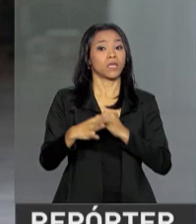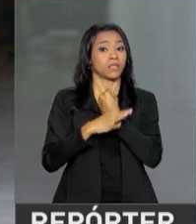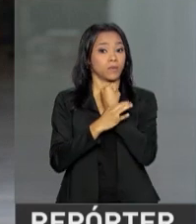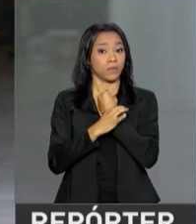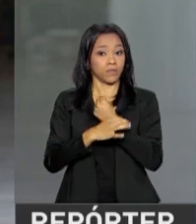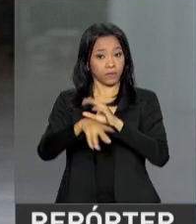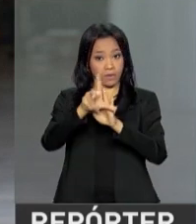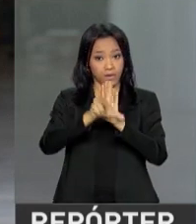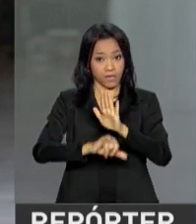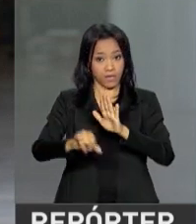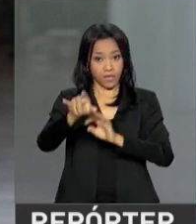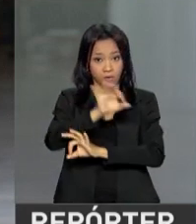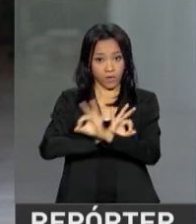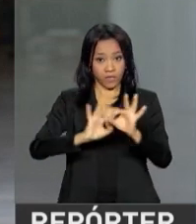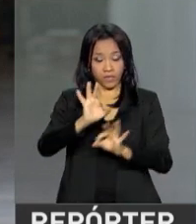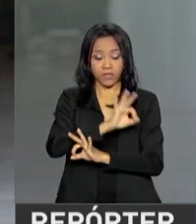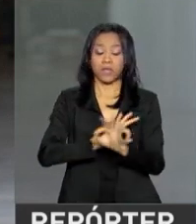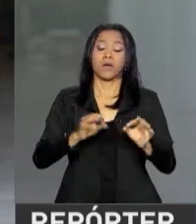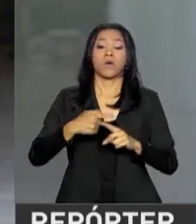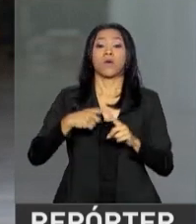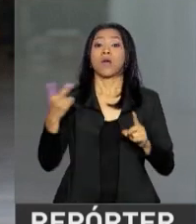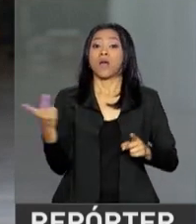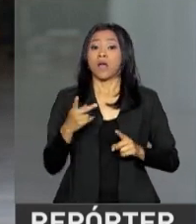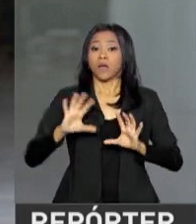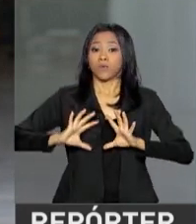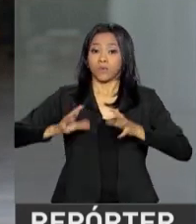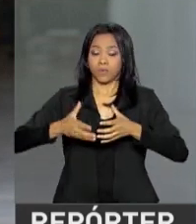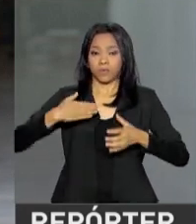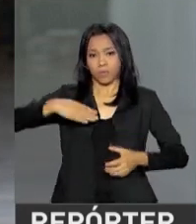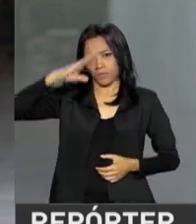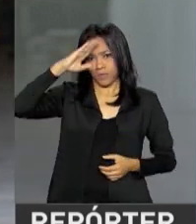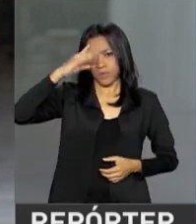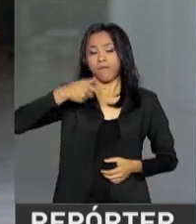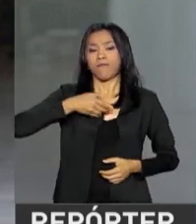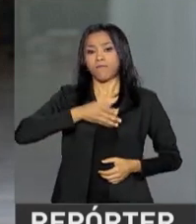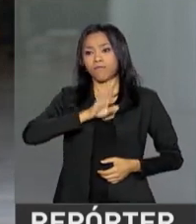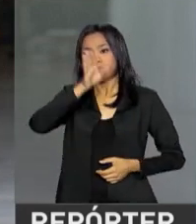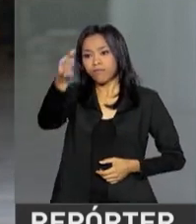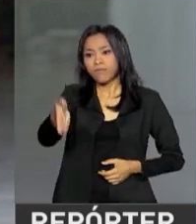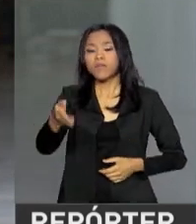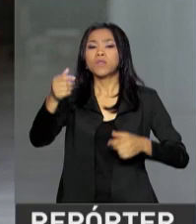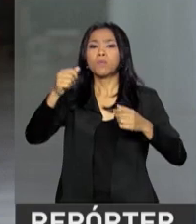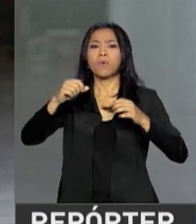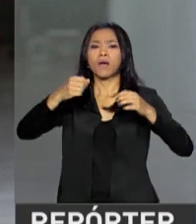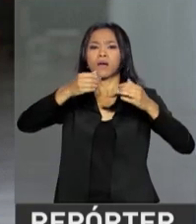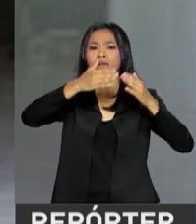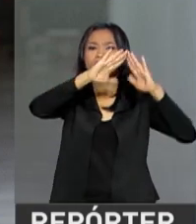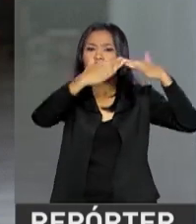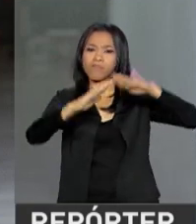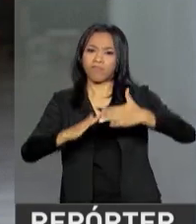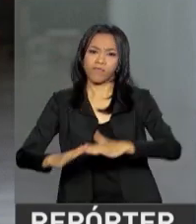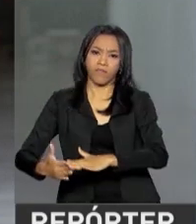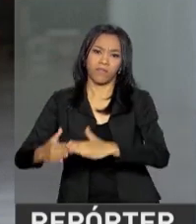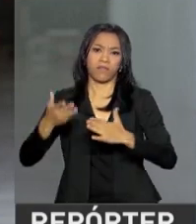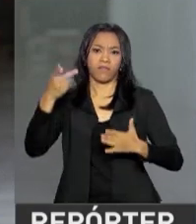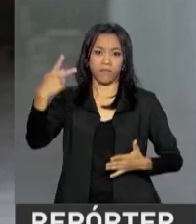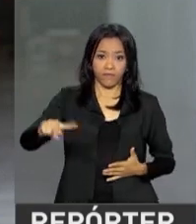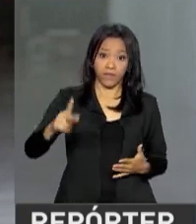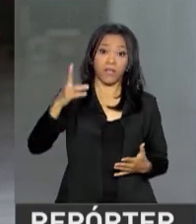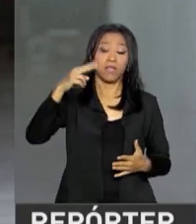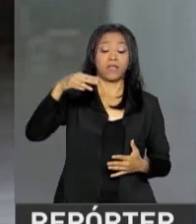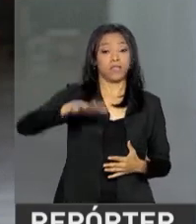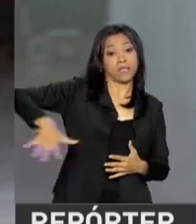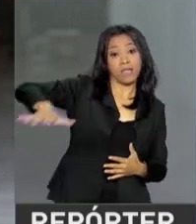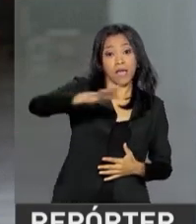polícias civil e militar e as forças armadas fazem uma operação na favela kelsons na zona norte do rio de janeiro desde ontem